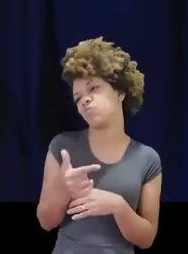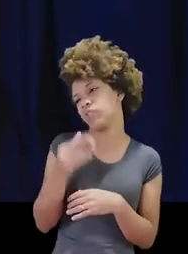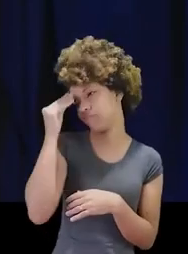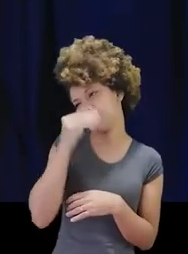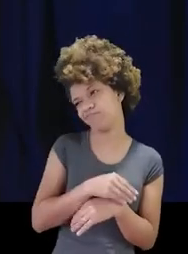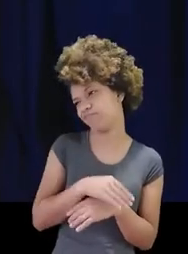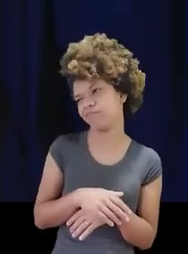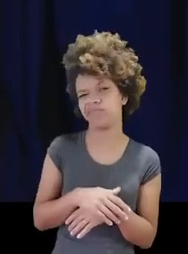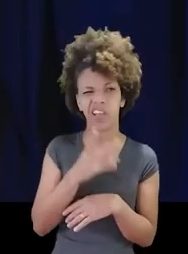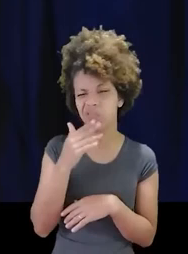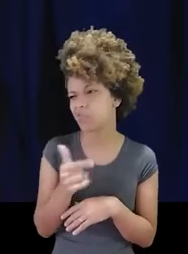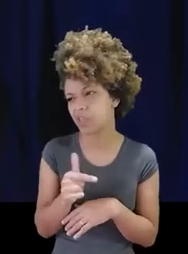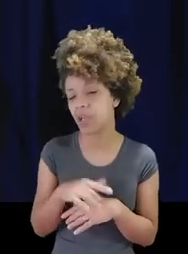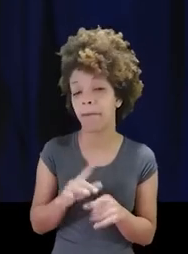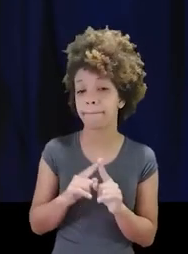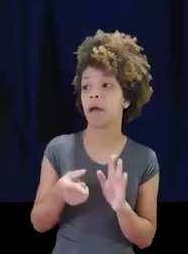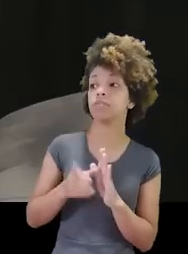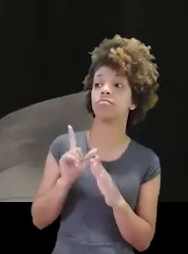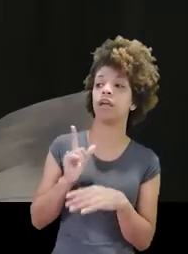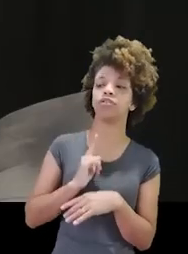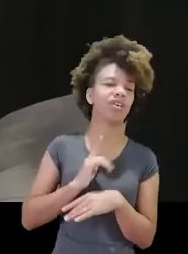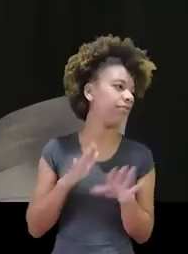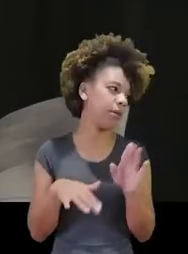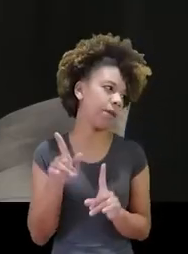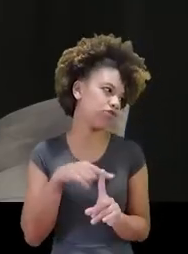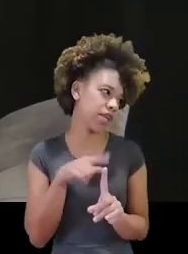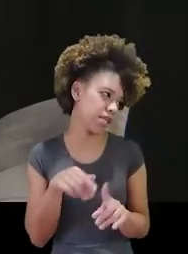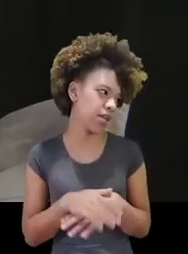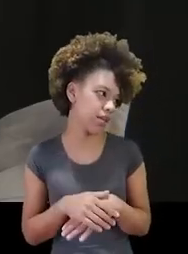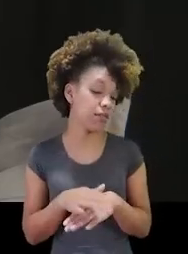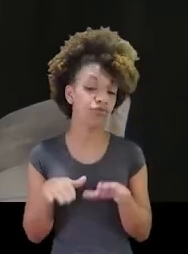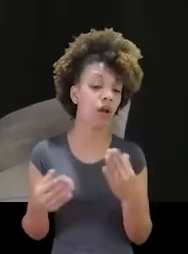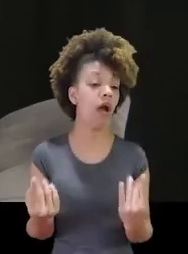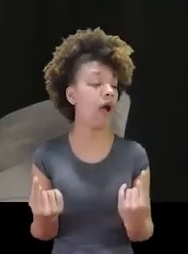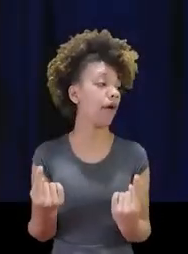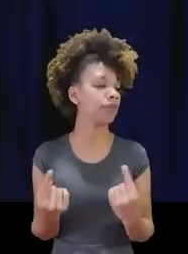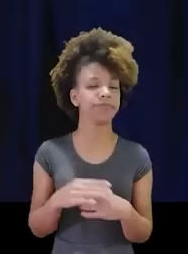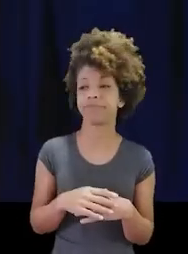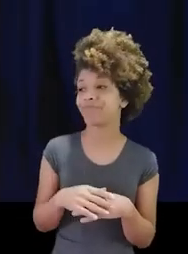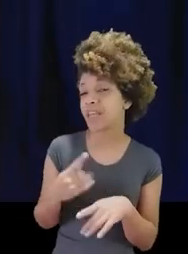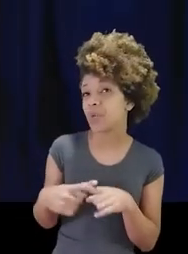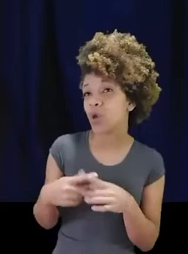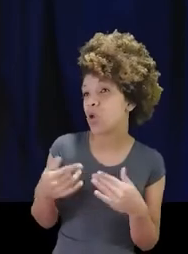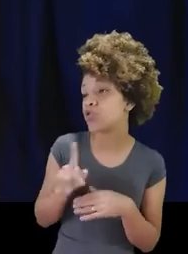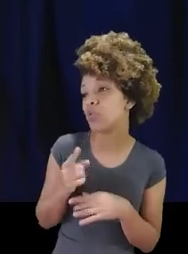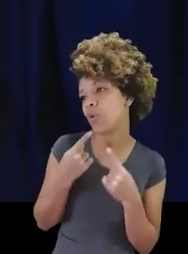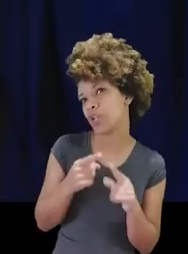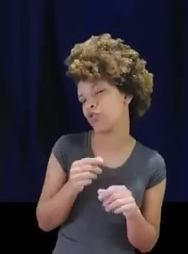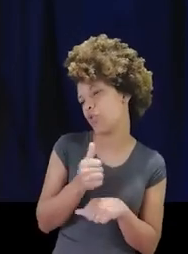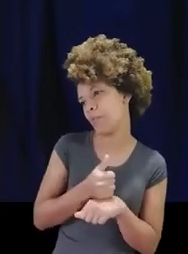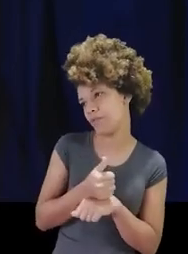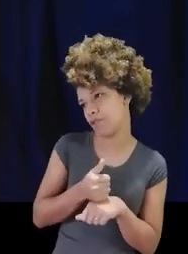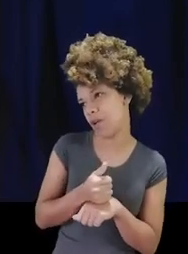não tem mais né não tem acho que não tem nenhuma mas naquela época tinha muita muita Depende de quem cancela né de repente você quer estar do lado hoje mas é que hoje não é o crítico